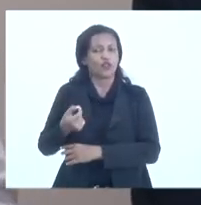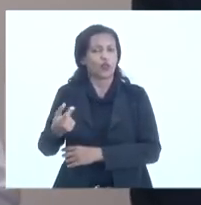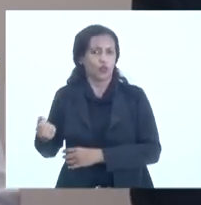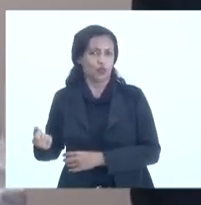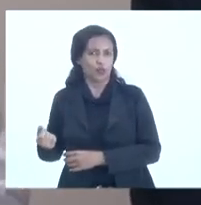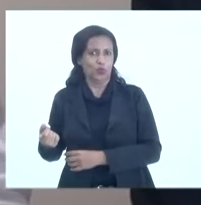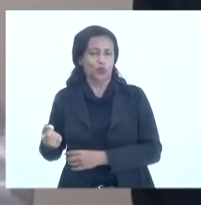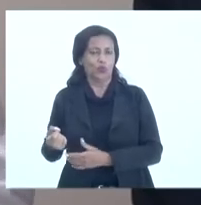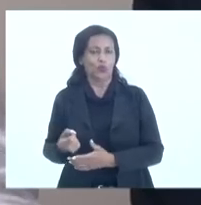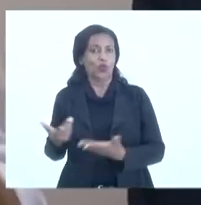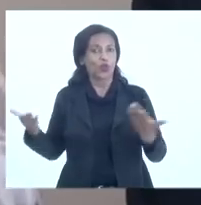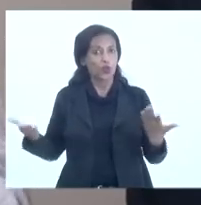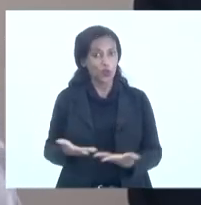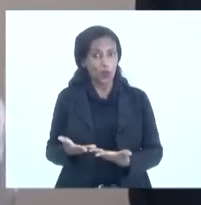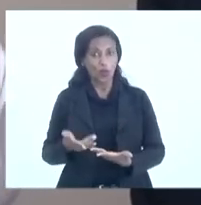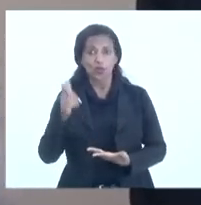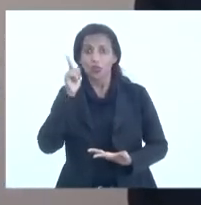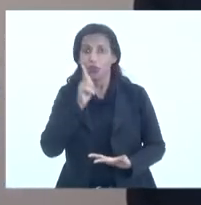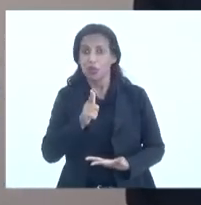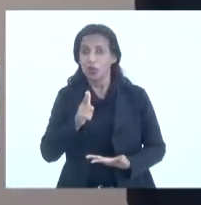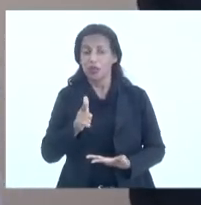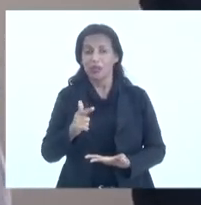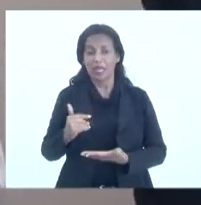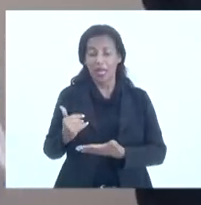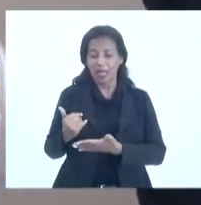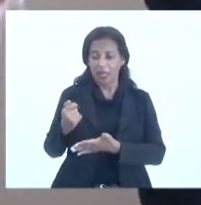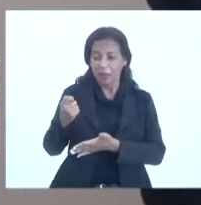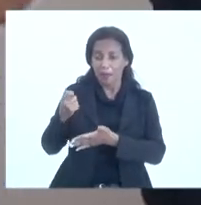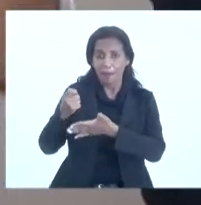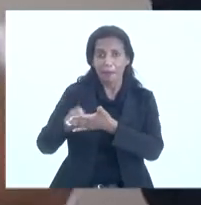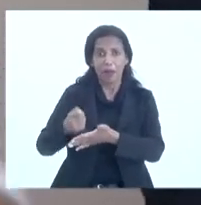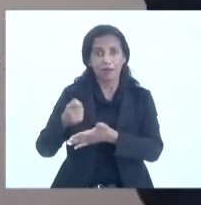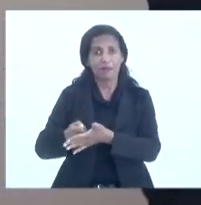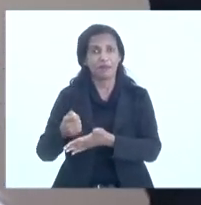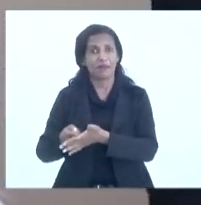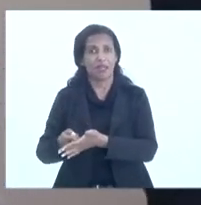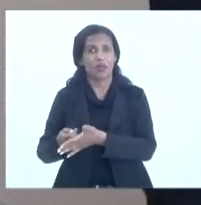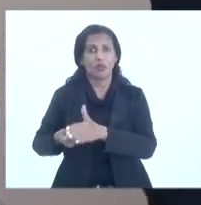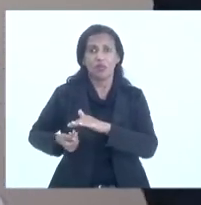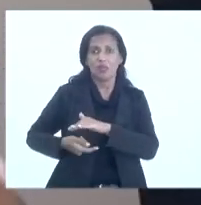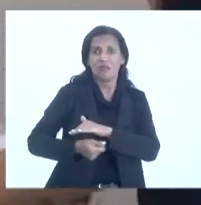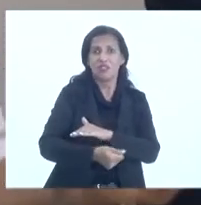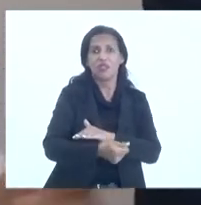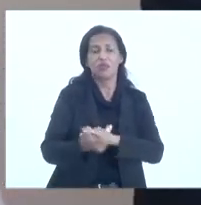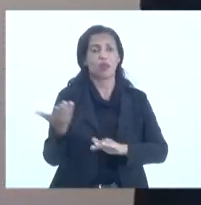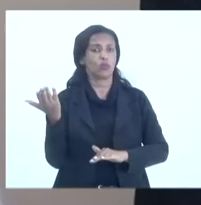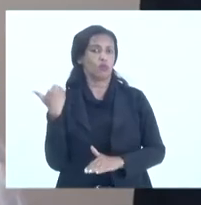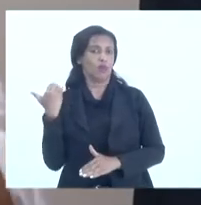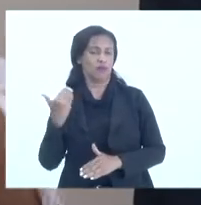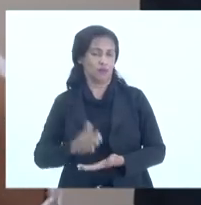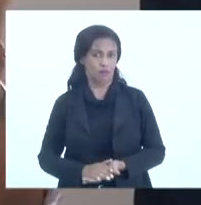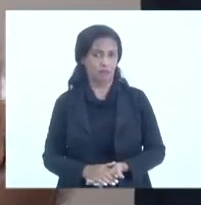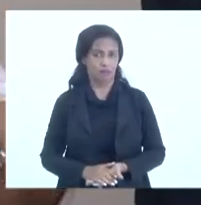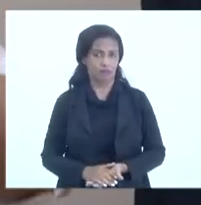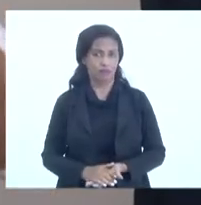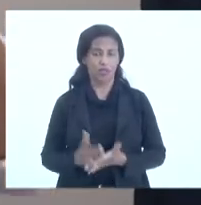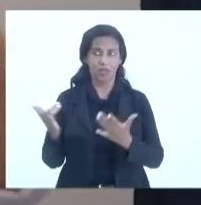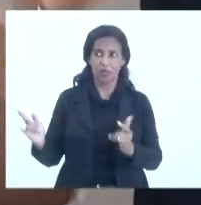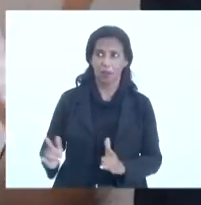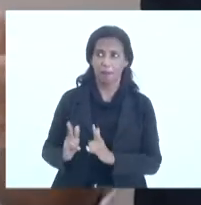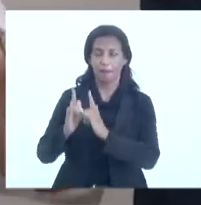muita despesa e hoje não se consegue manter o resultado daqueles investimentos daquele momento. São